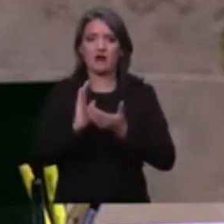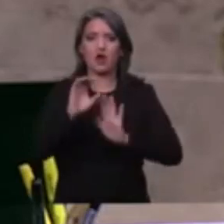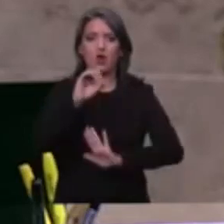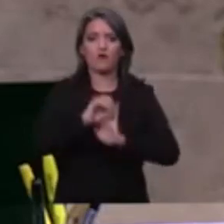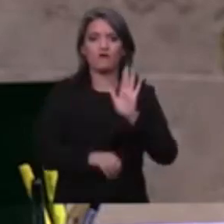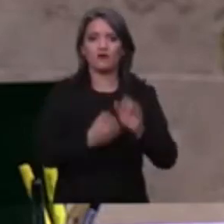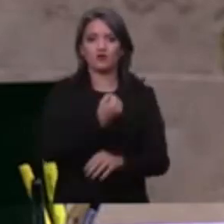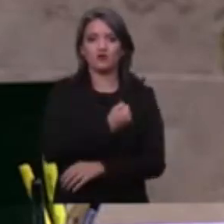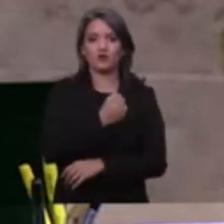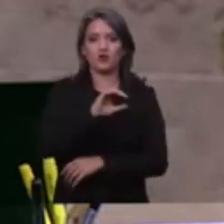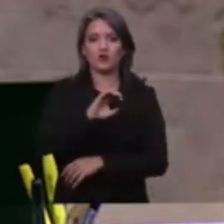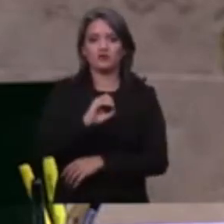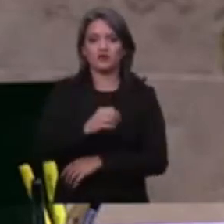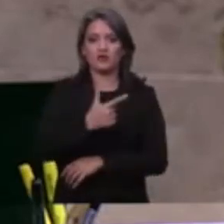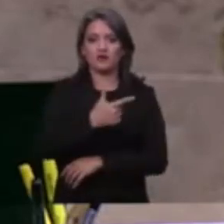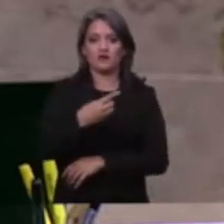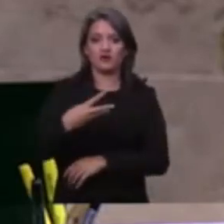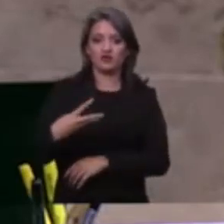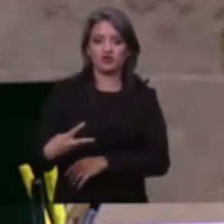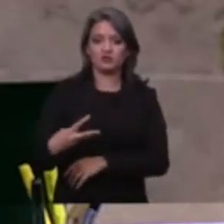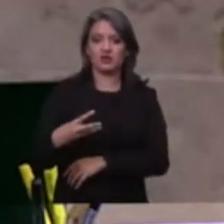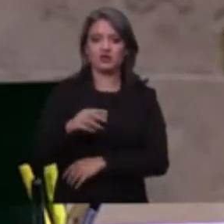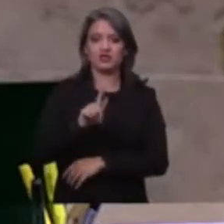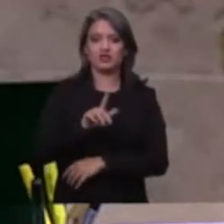número 023